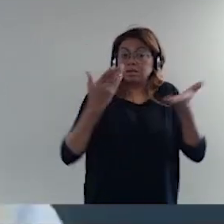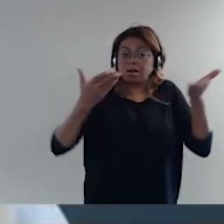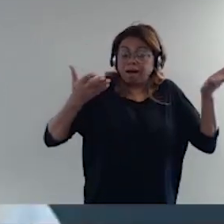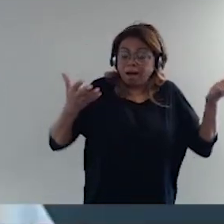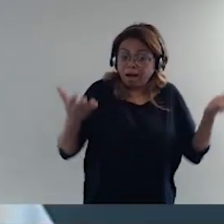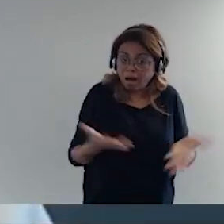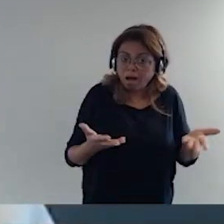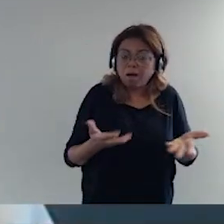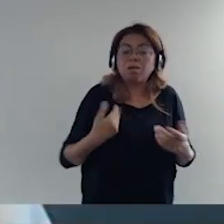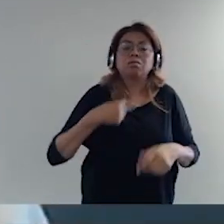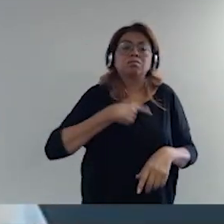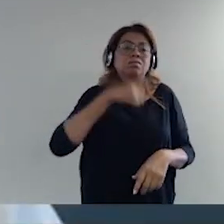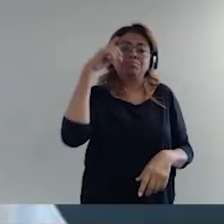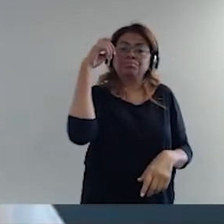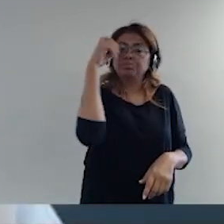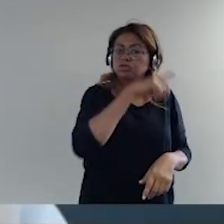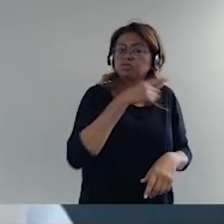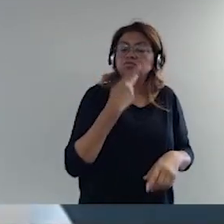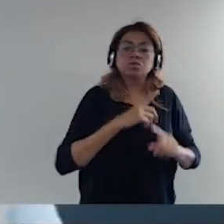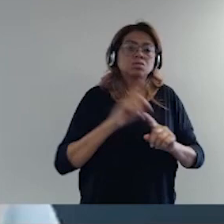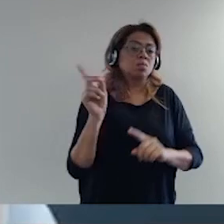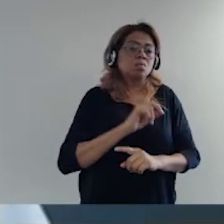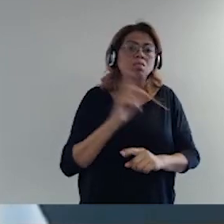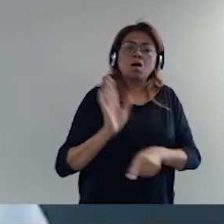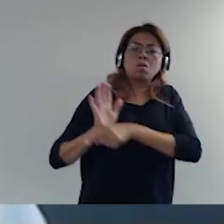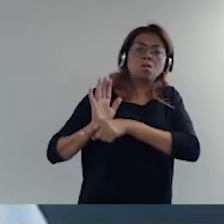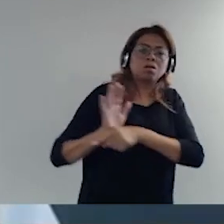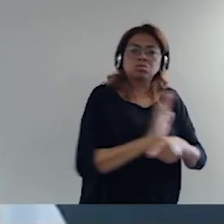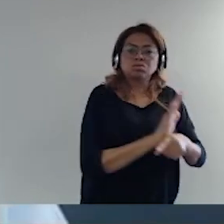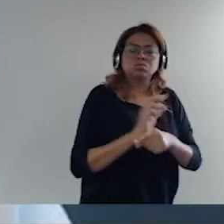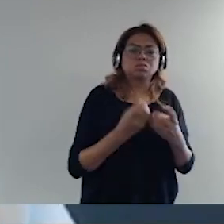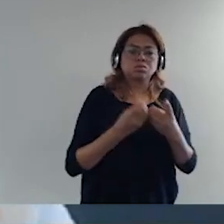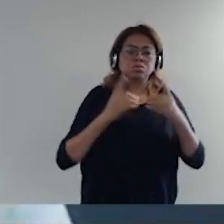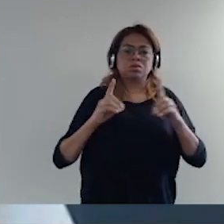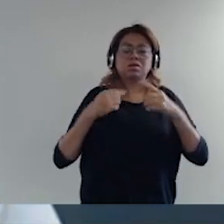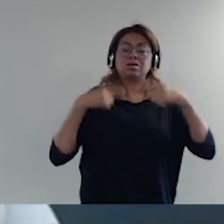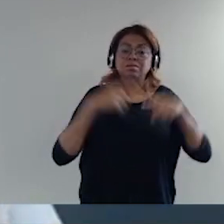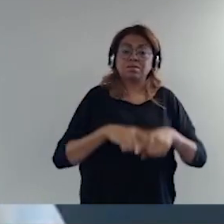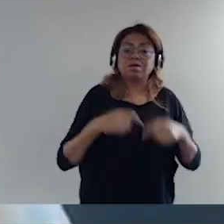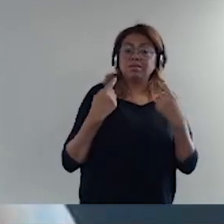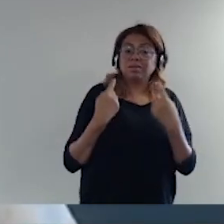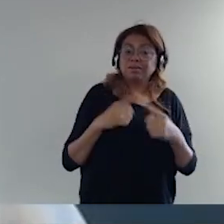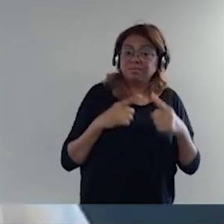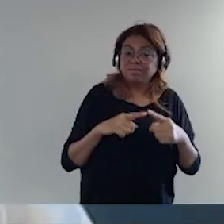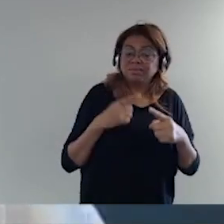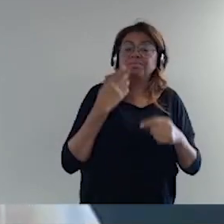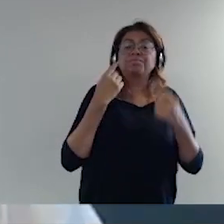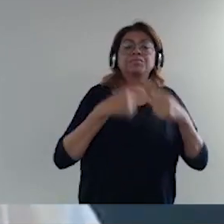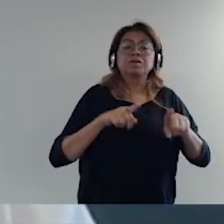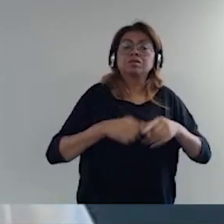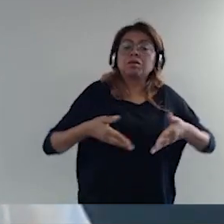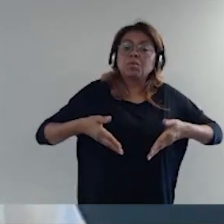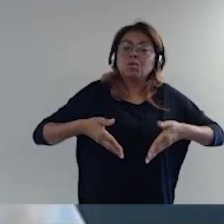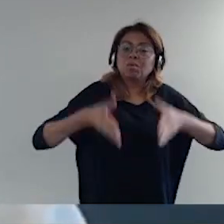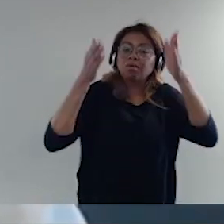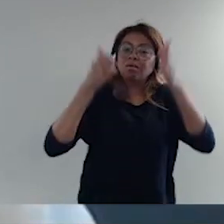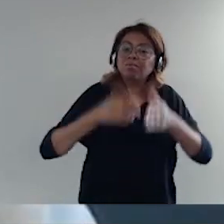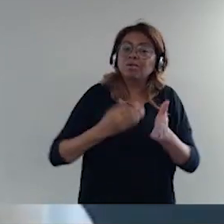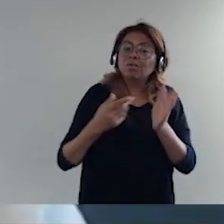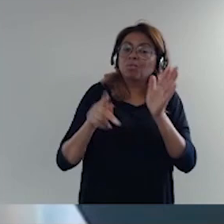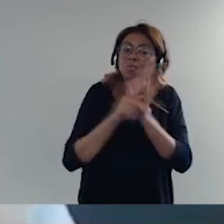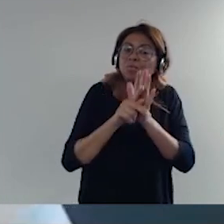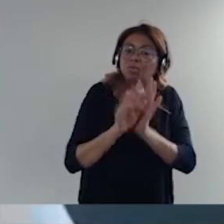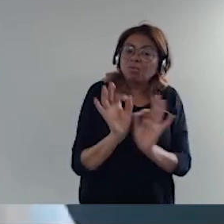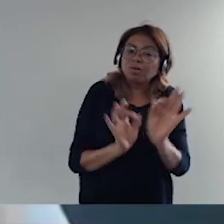ser absolutamente antidemocrática, tentadora e um caminho para a tirania,